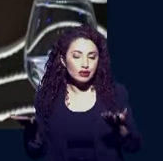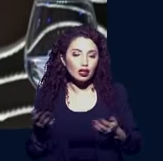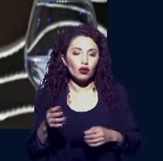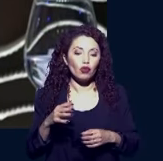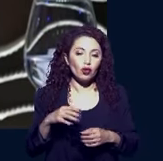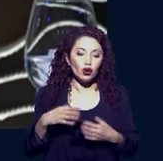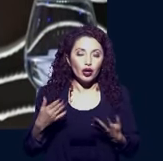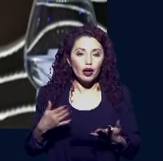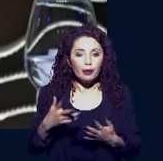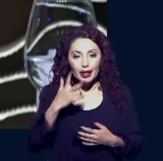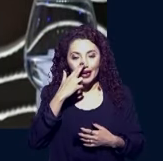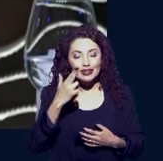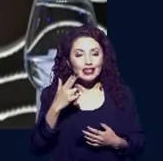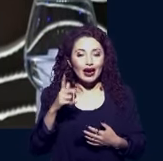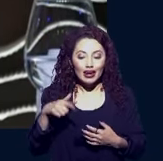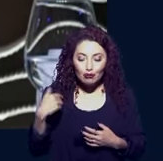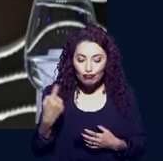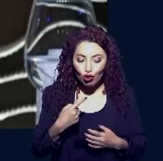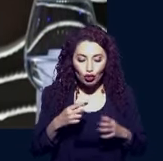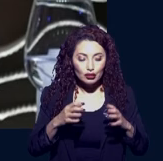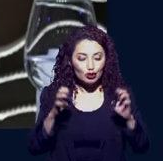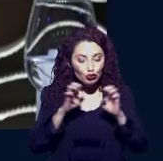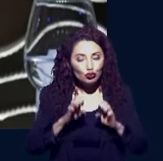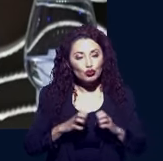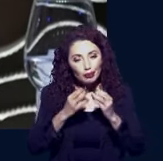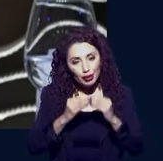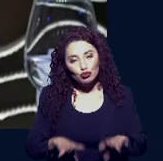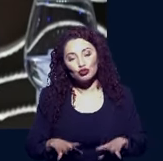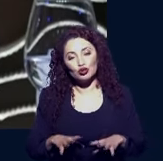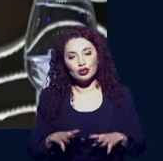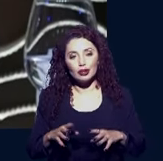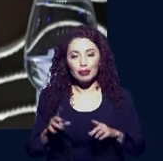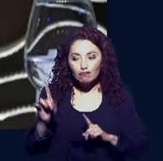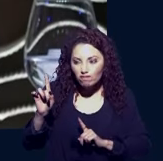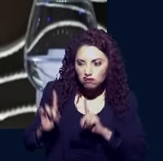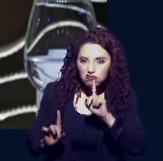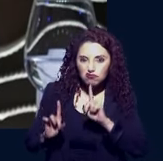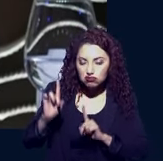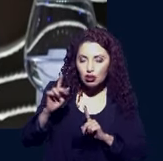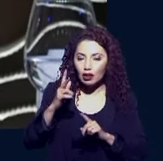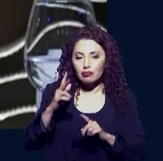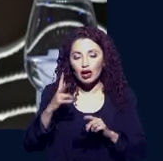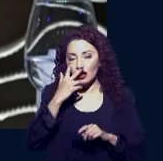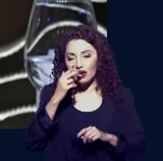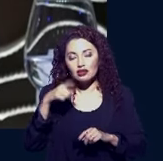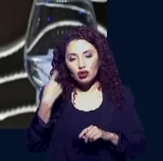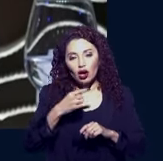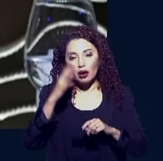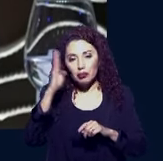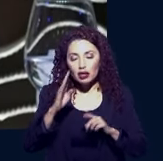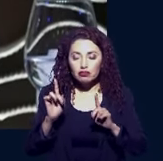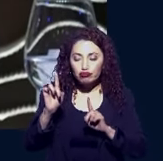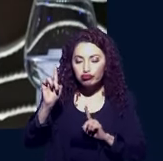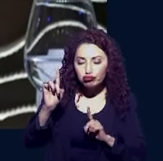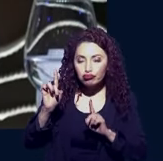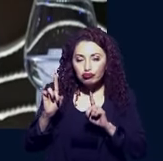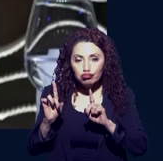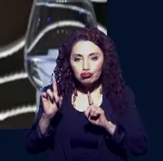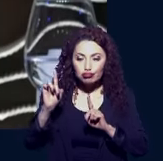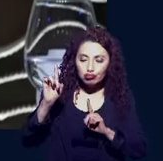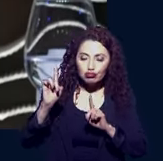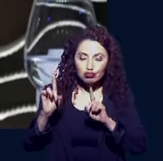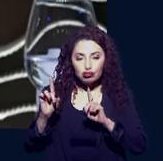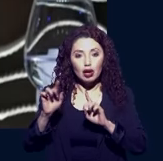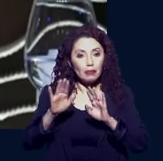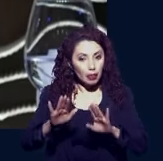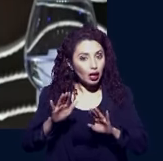menos competitivos e assim mesmo a gente consegue chegar com os nossos produtos lá fora